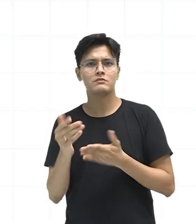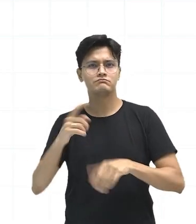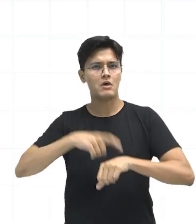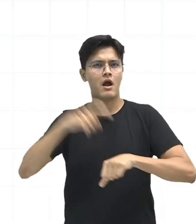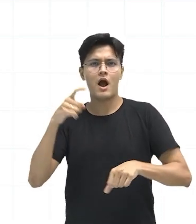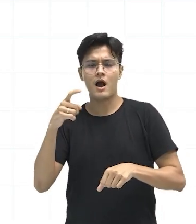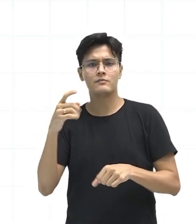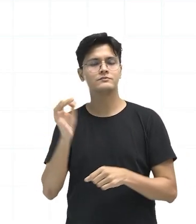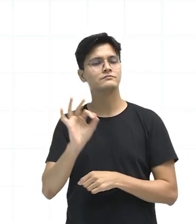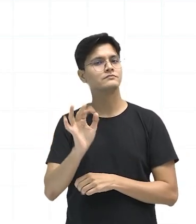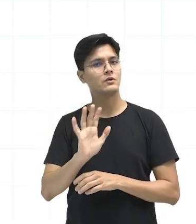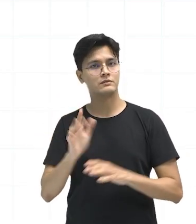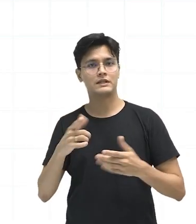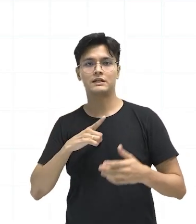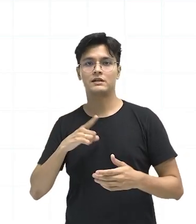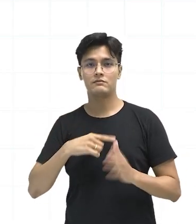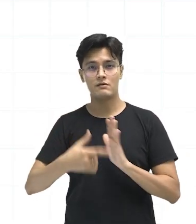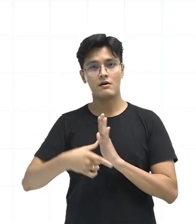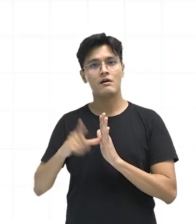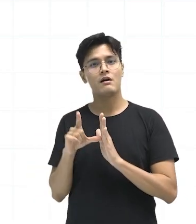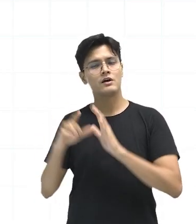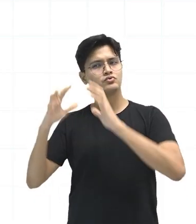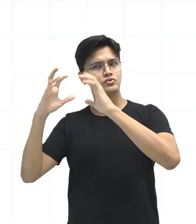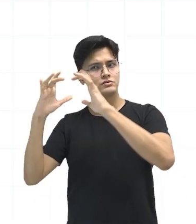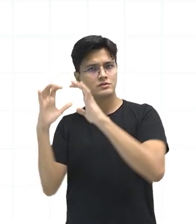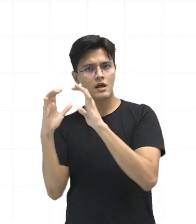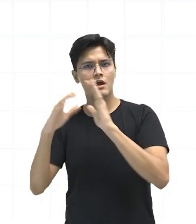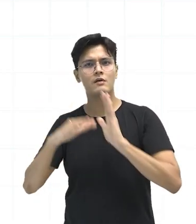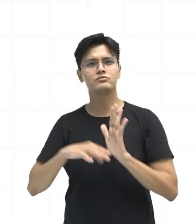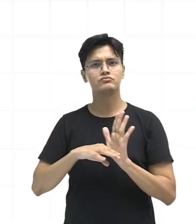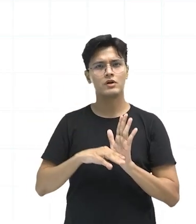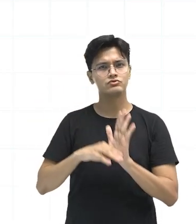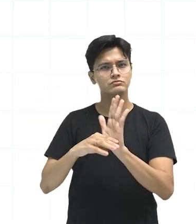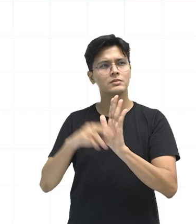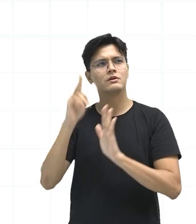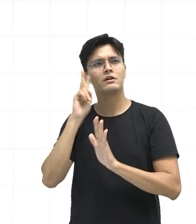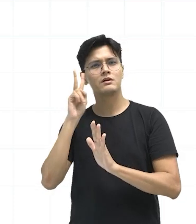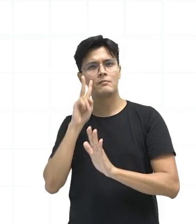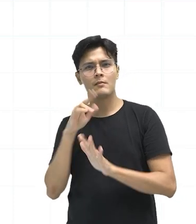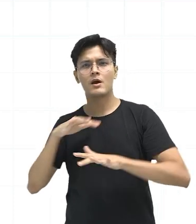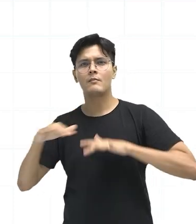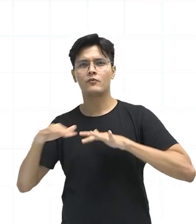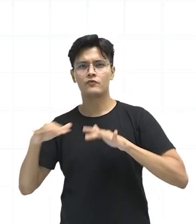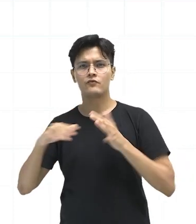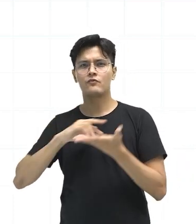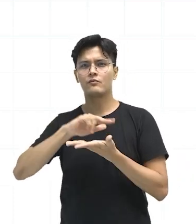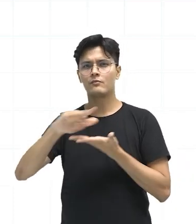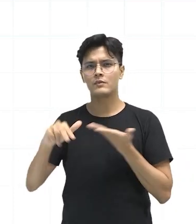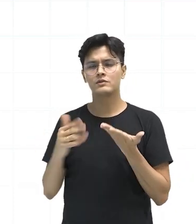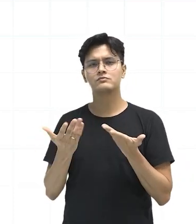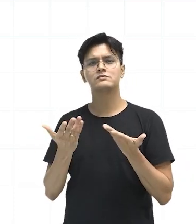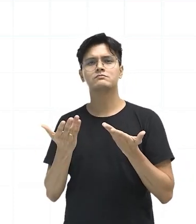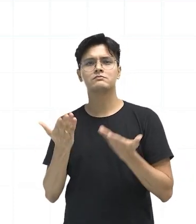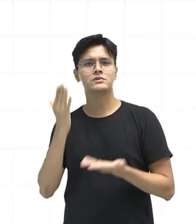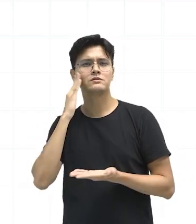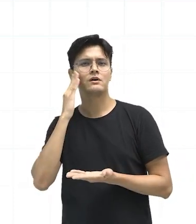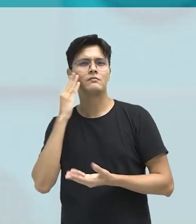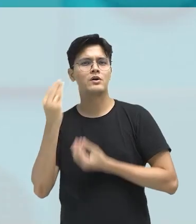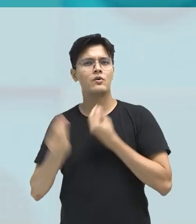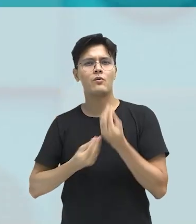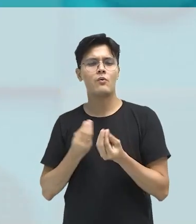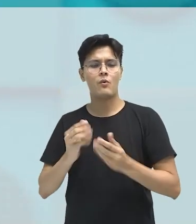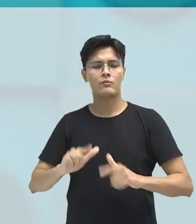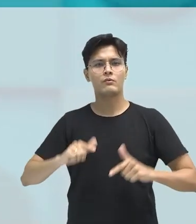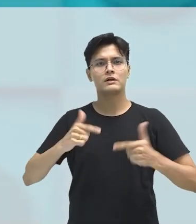cérebro trabalhando, né? Te ajudando a lembrar dos movimentos, a saber o que se deve fazer depois de cada